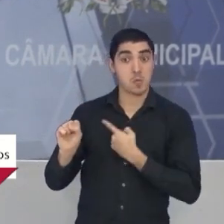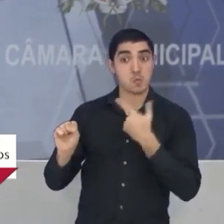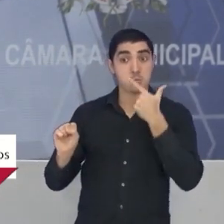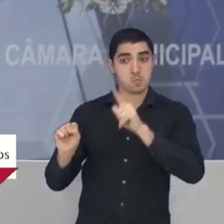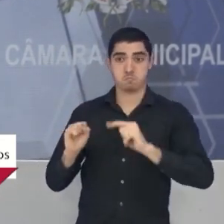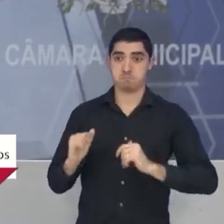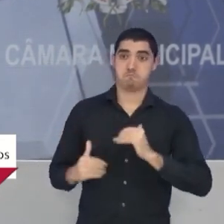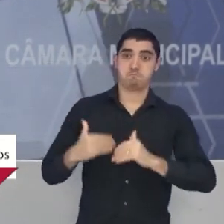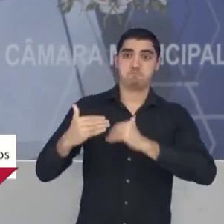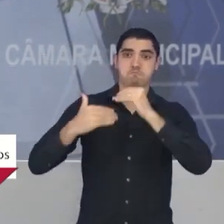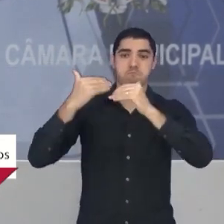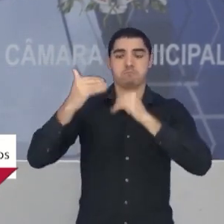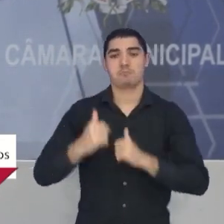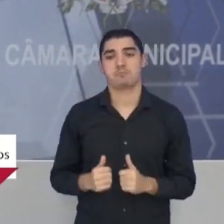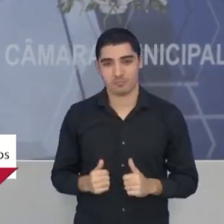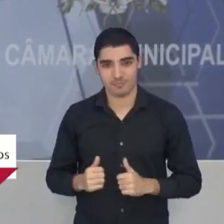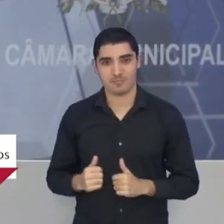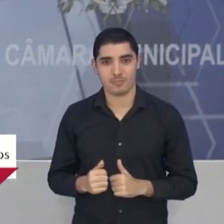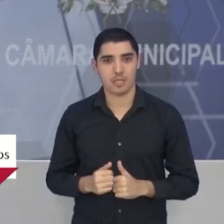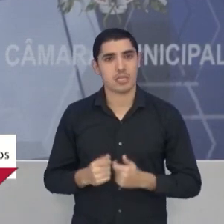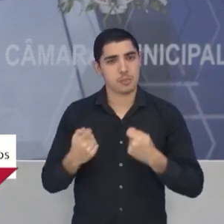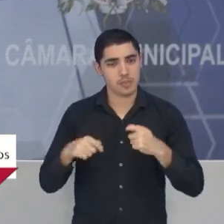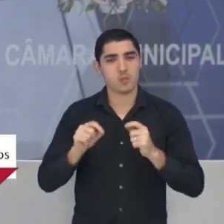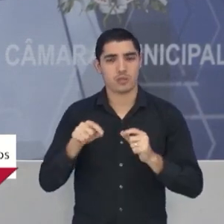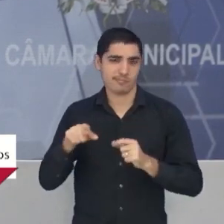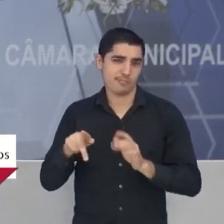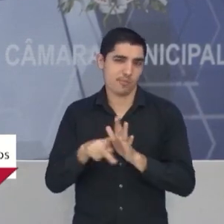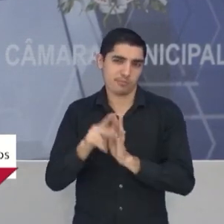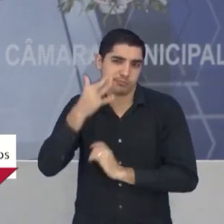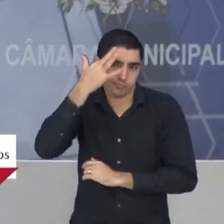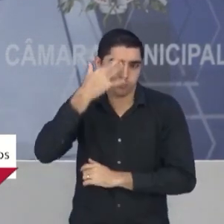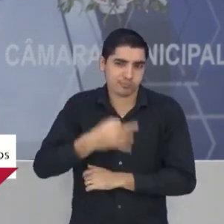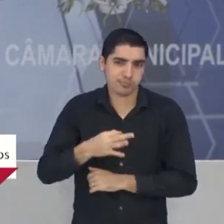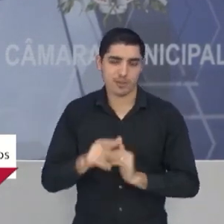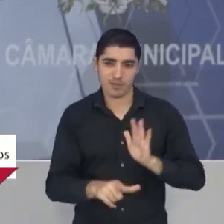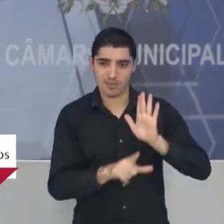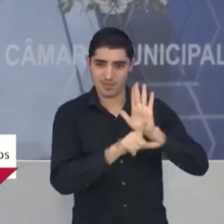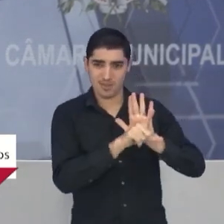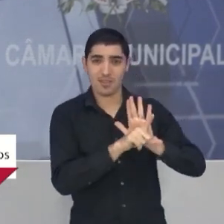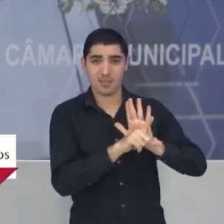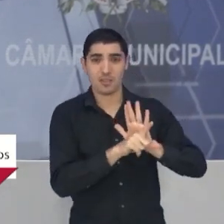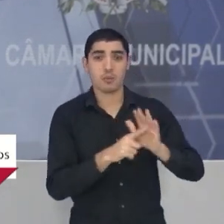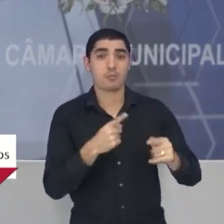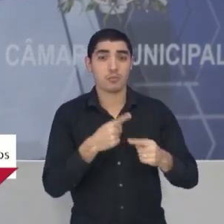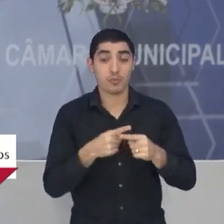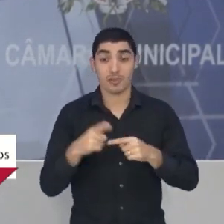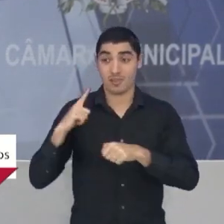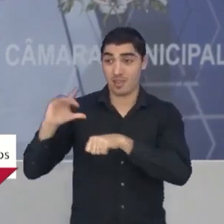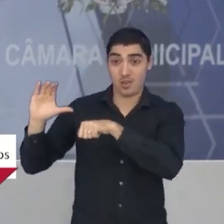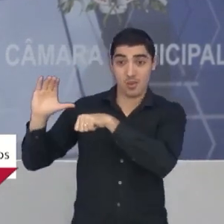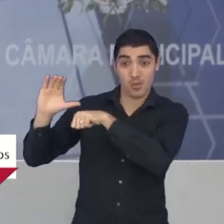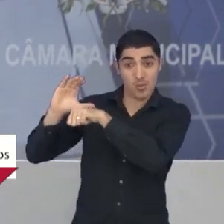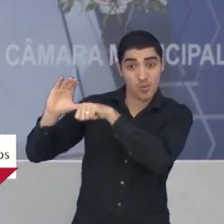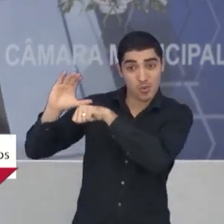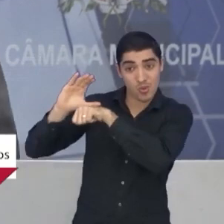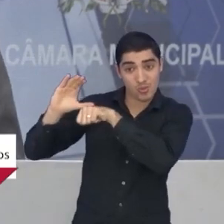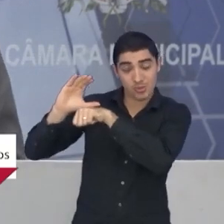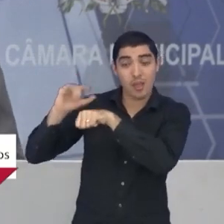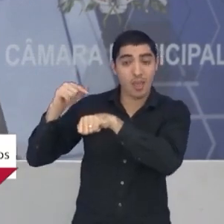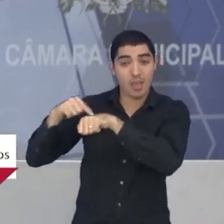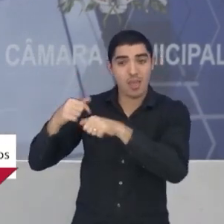cenário tem tem que evoluir além da conformidade da legalidade o Tribunal de Contas tem um acento constitucional que fala sobre